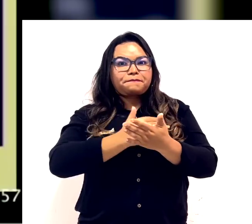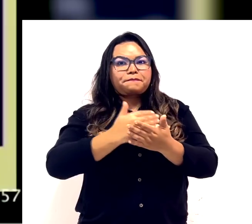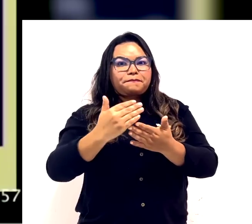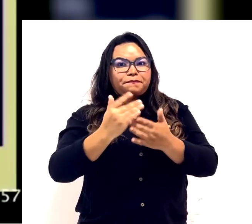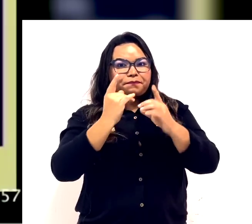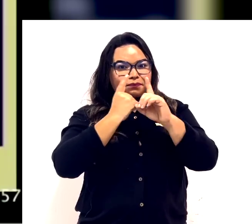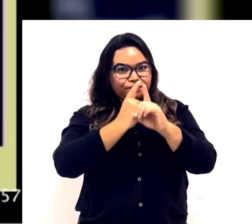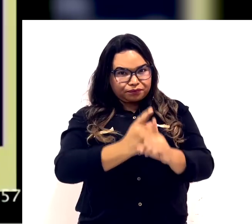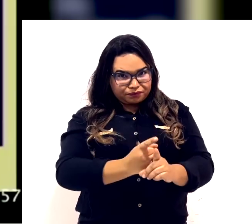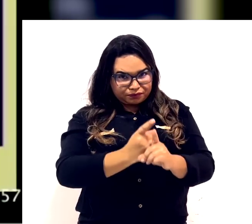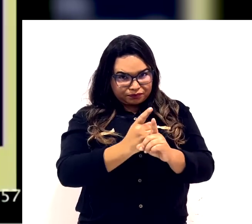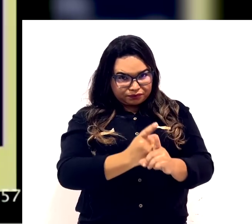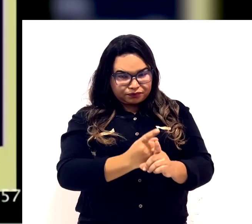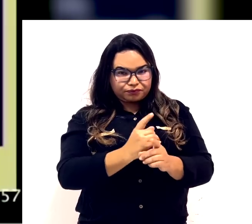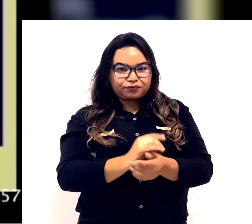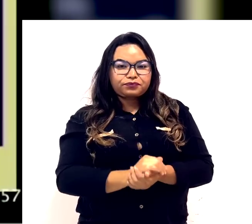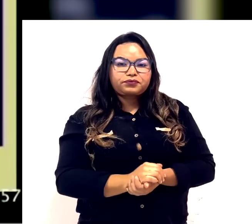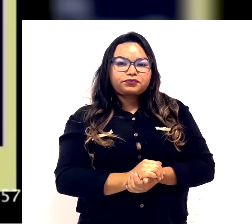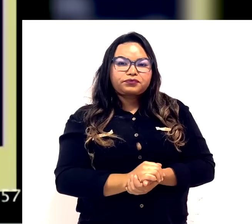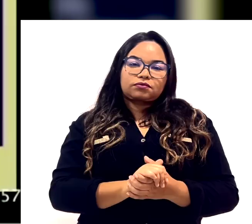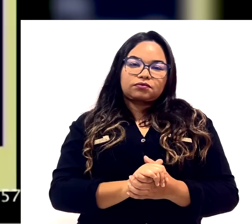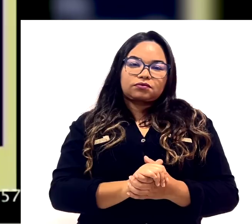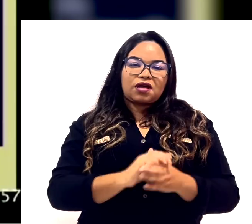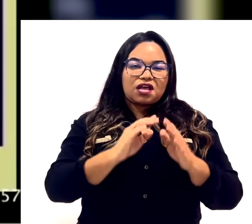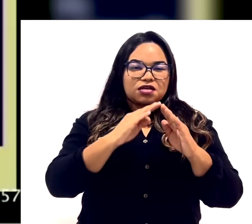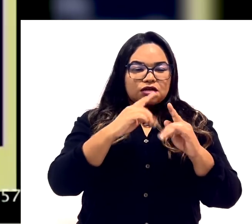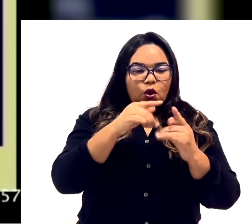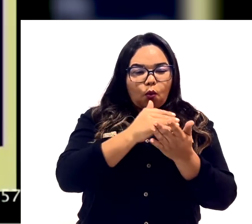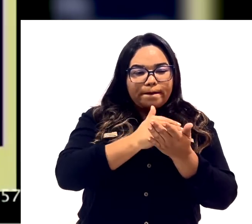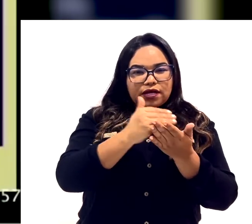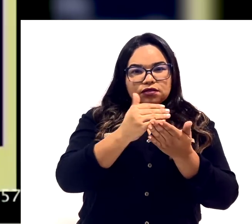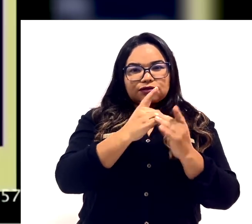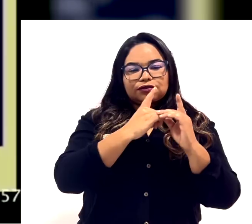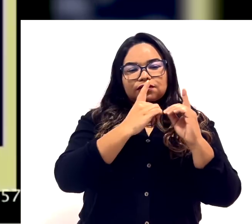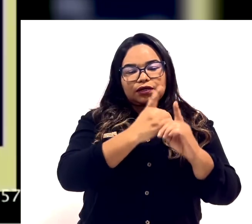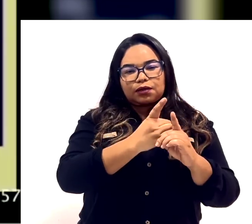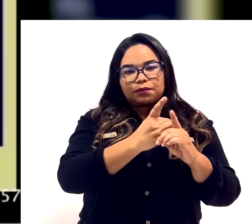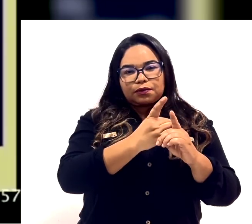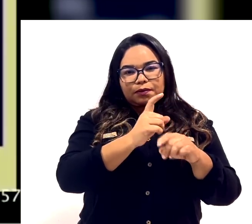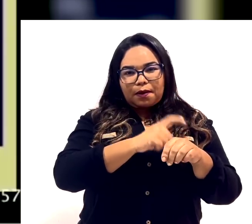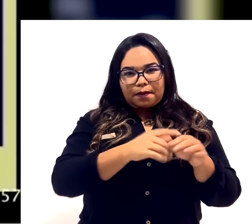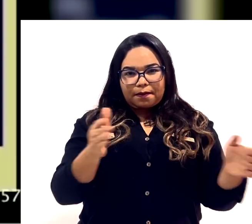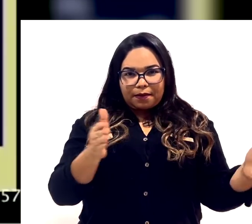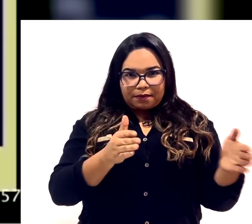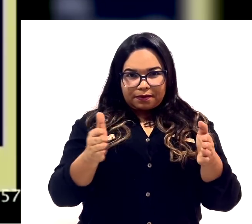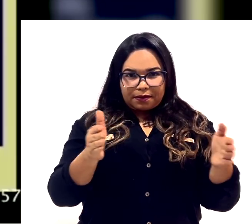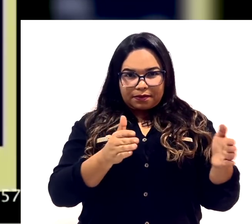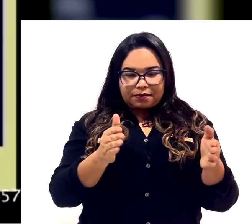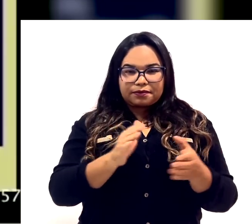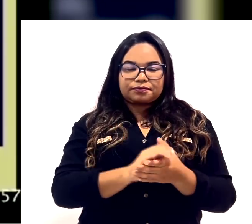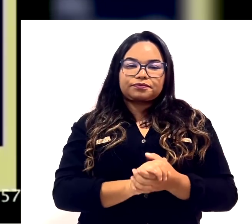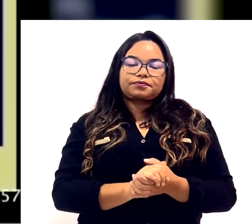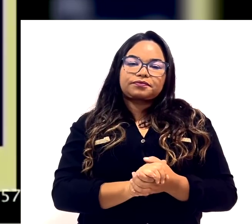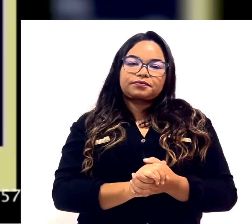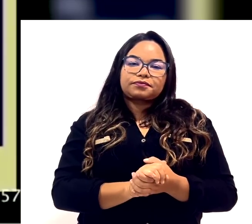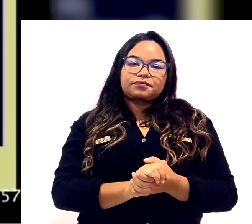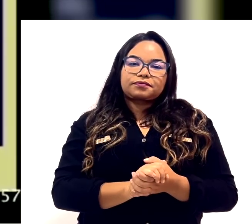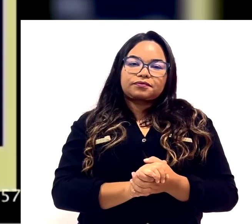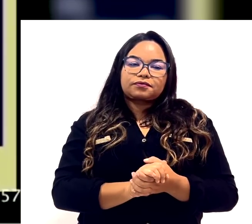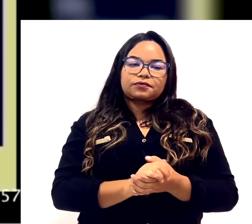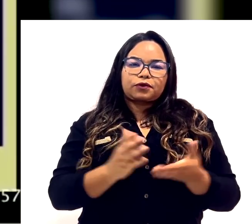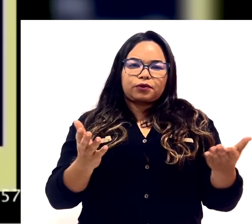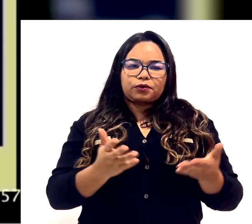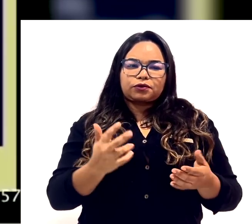o obstáculo. A igreja primitiva nos diz o que ela sabia sobre isso. E ninguém pode se colocar hoje